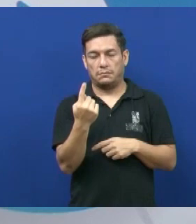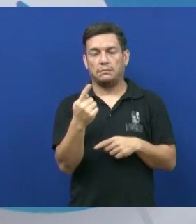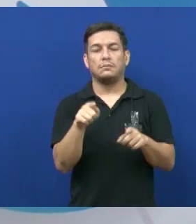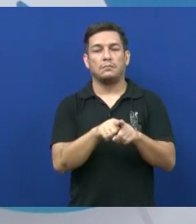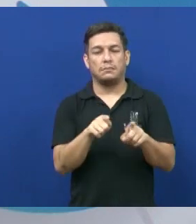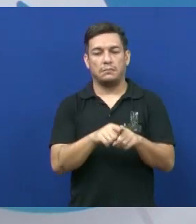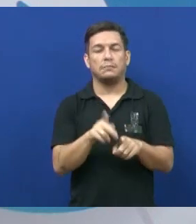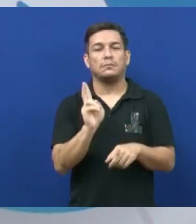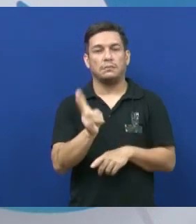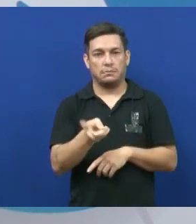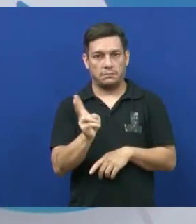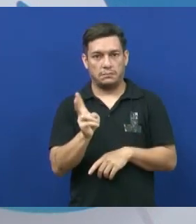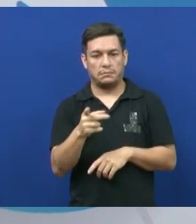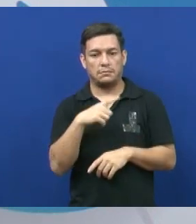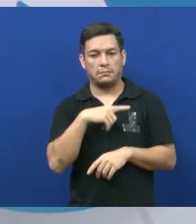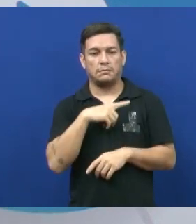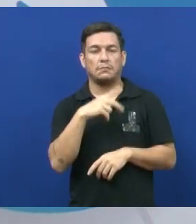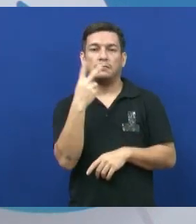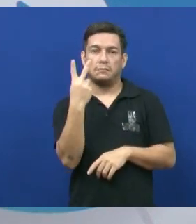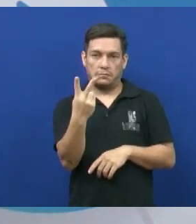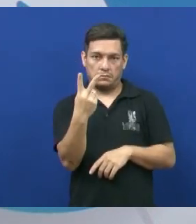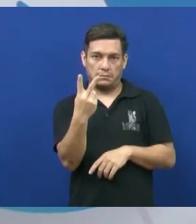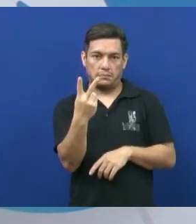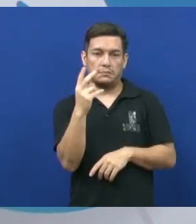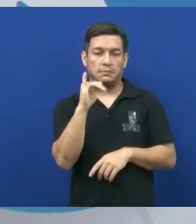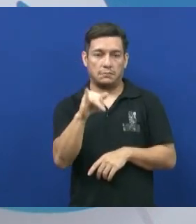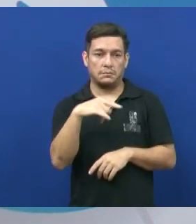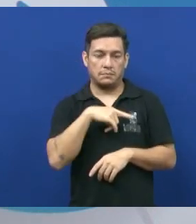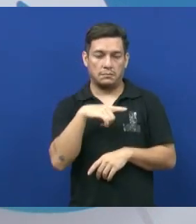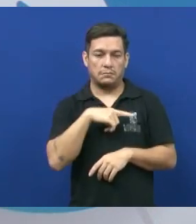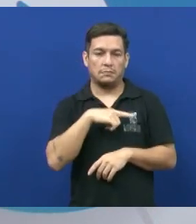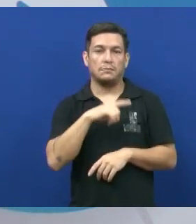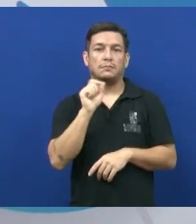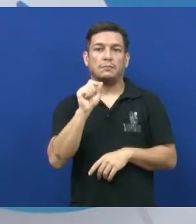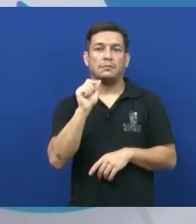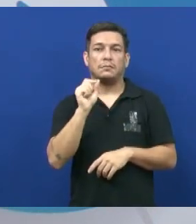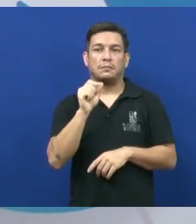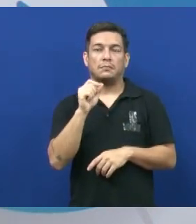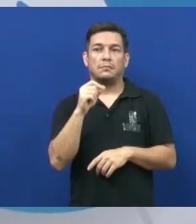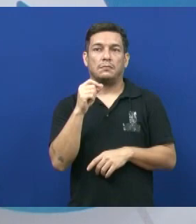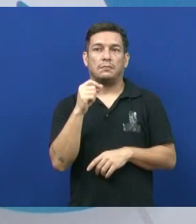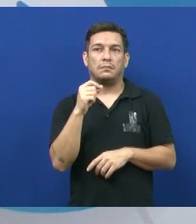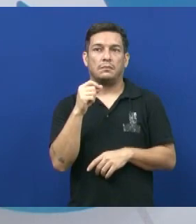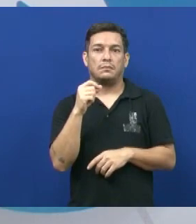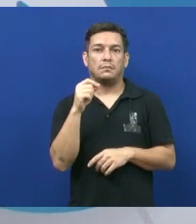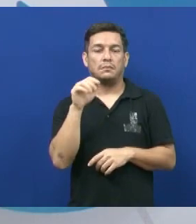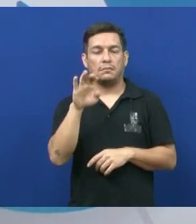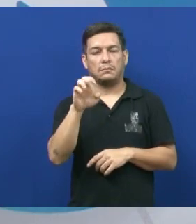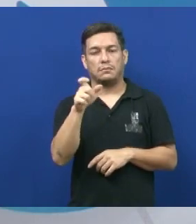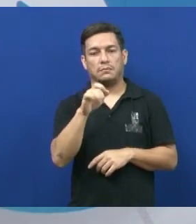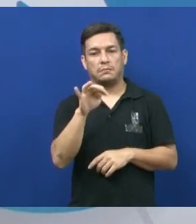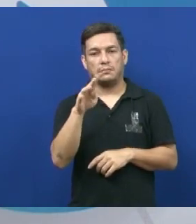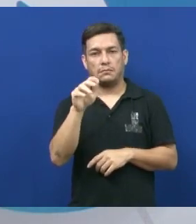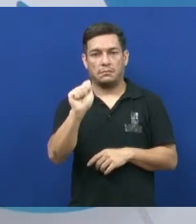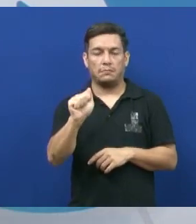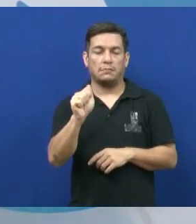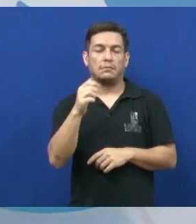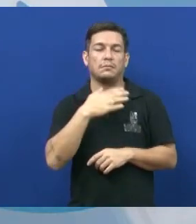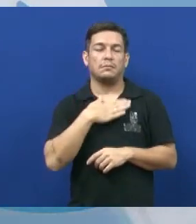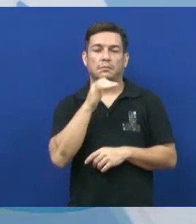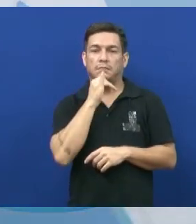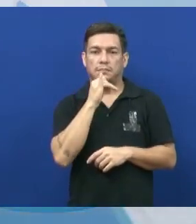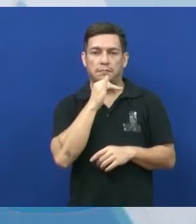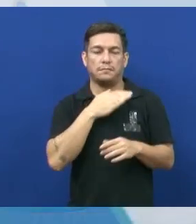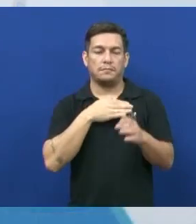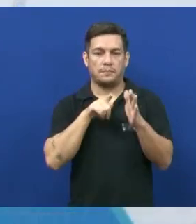por ele mesmo. Então, já tenho aí 2 divisores. Se eu tiver pelo menos mais uma que seja exata, se eu tiver o meu exemplo,